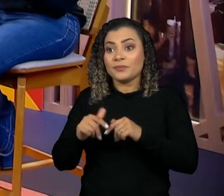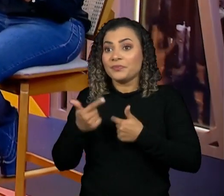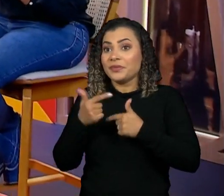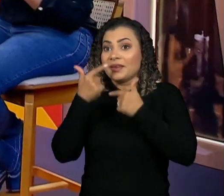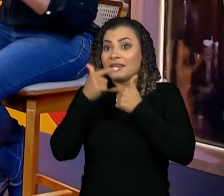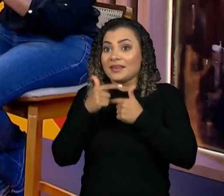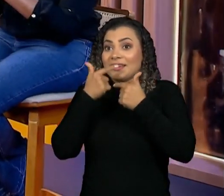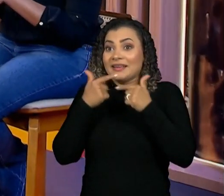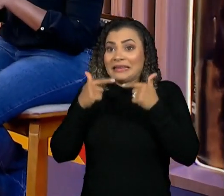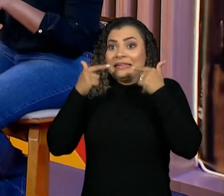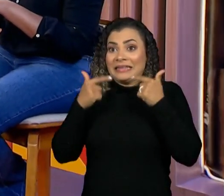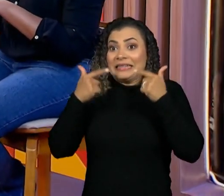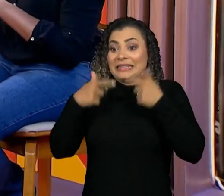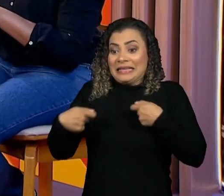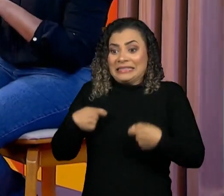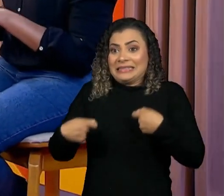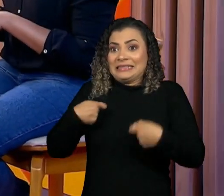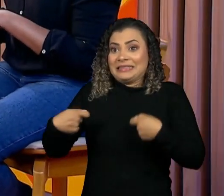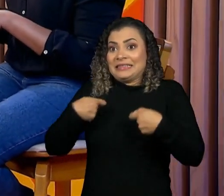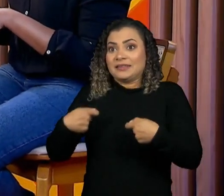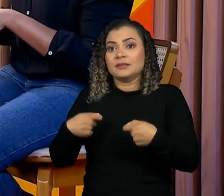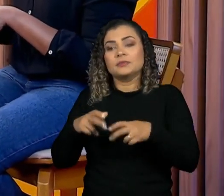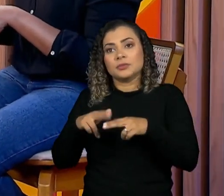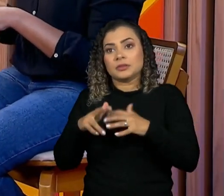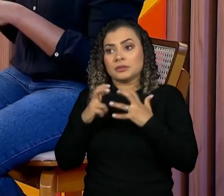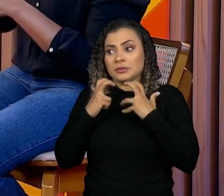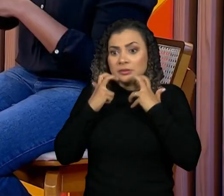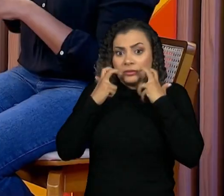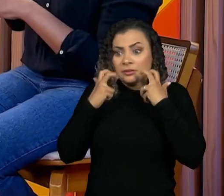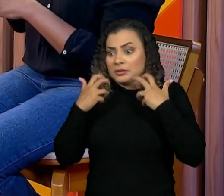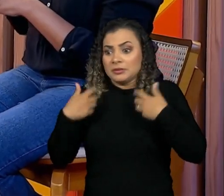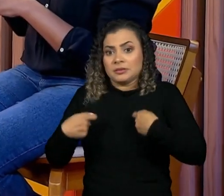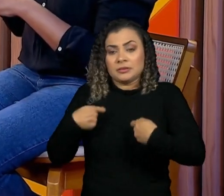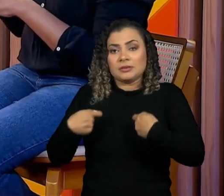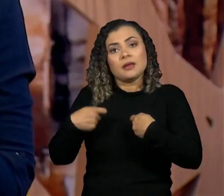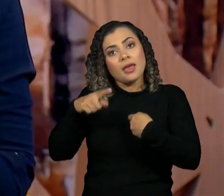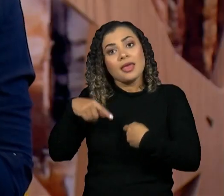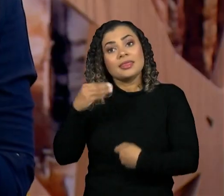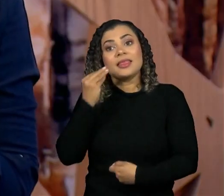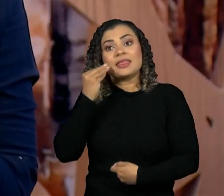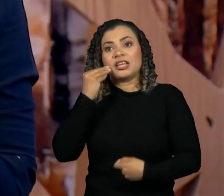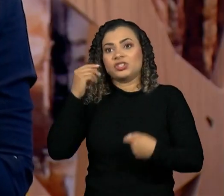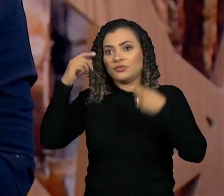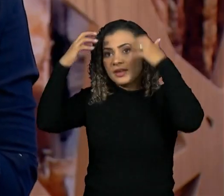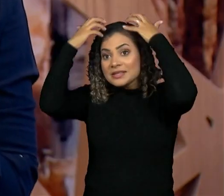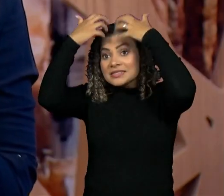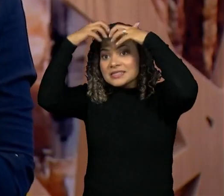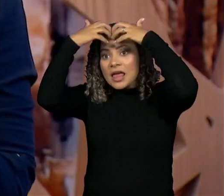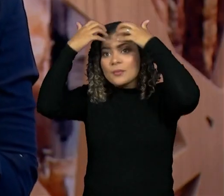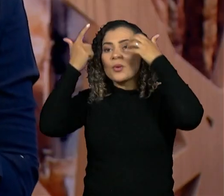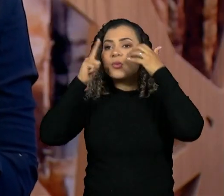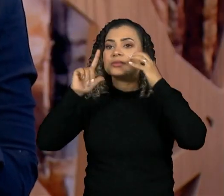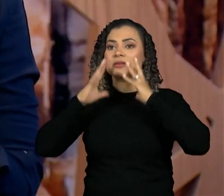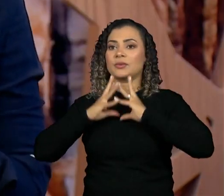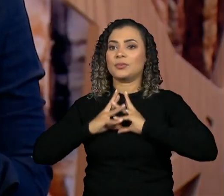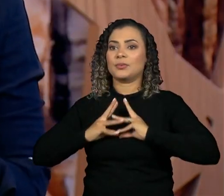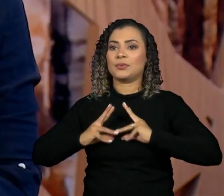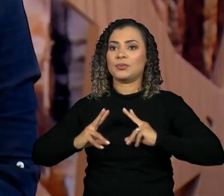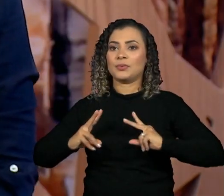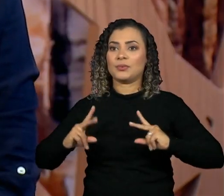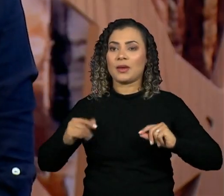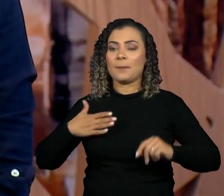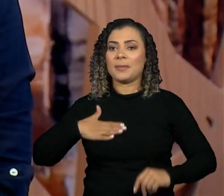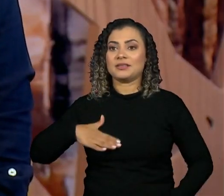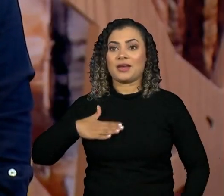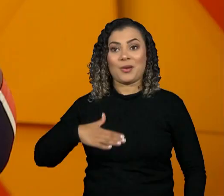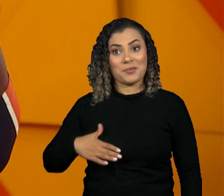regra, ele acontece em meio a uma situação constrangedora, difícil. É uma tentativa do nosso cérebro de equalizar ali, da gente ficar